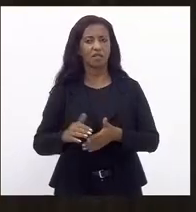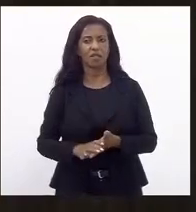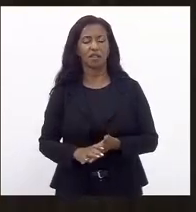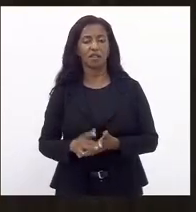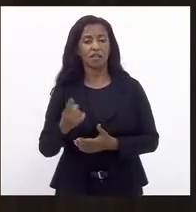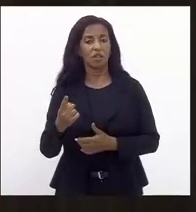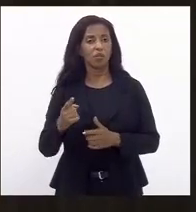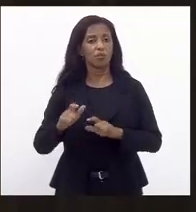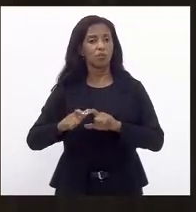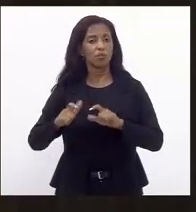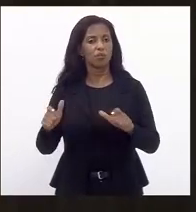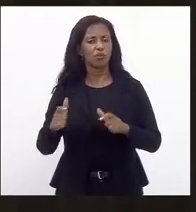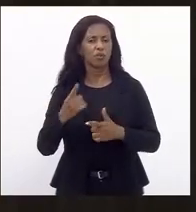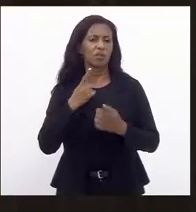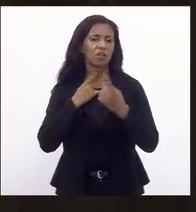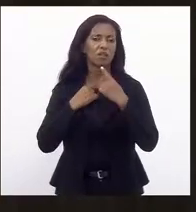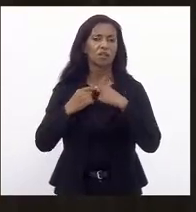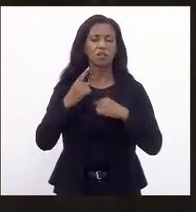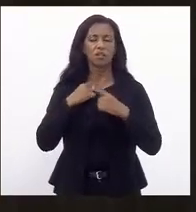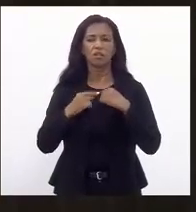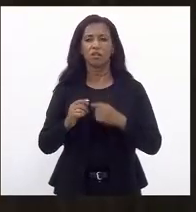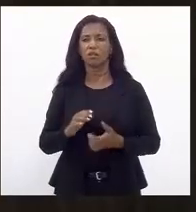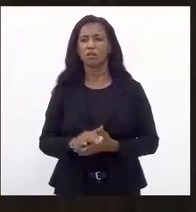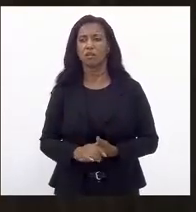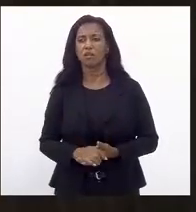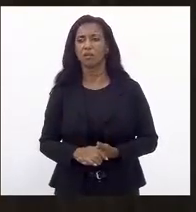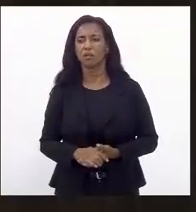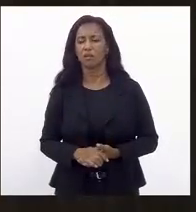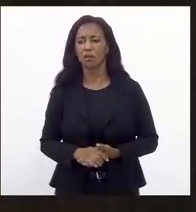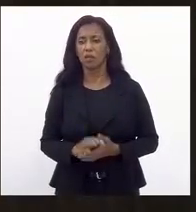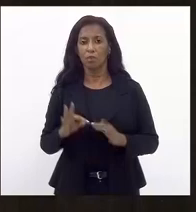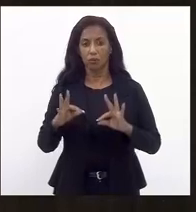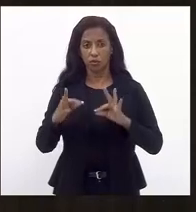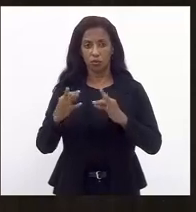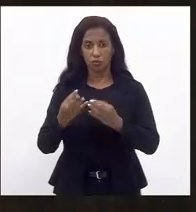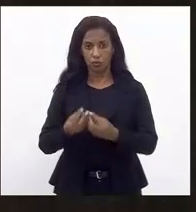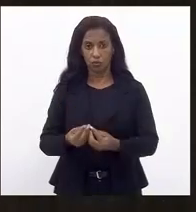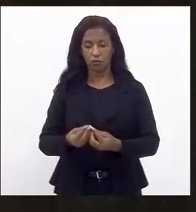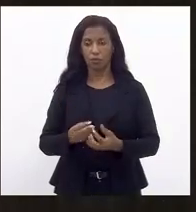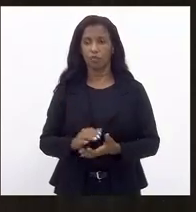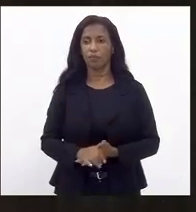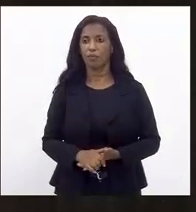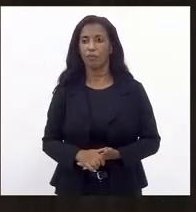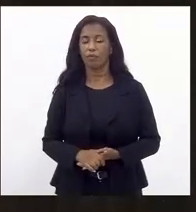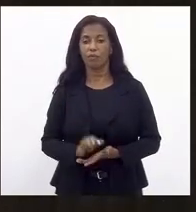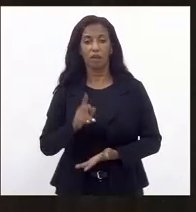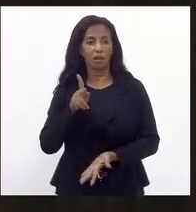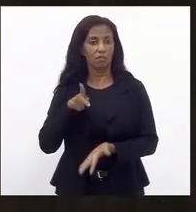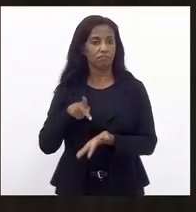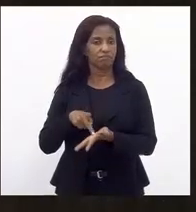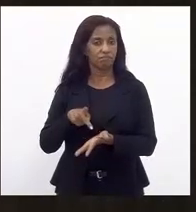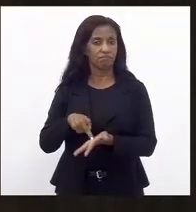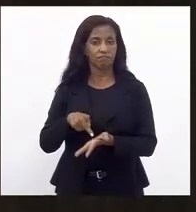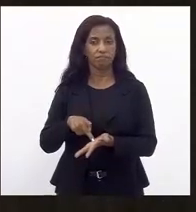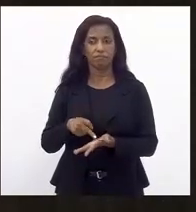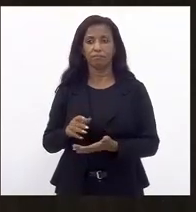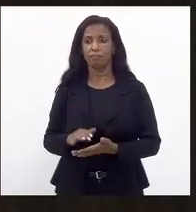dos grandes desejos dele tomar conta de tudo é exatamente